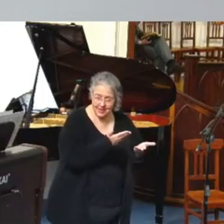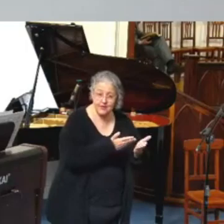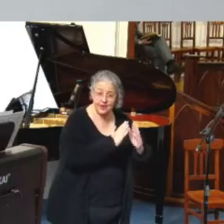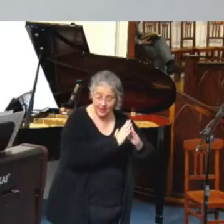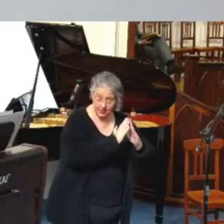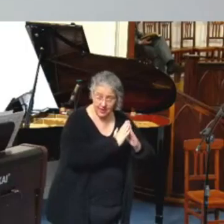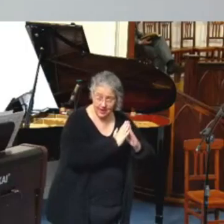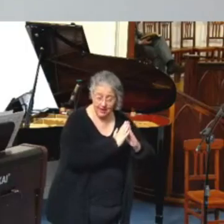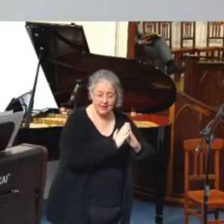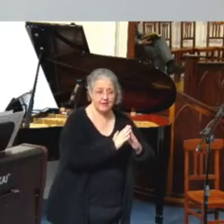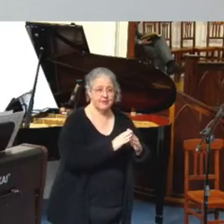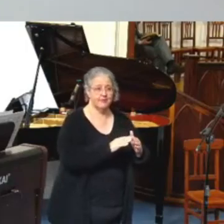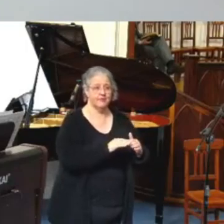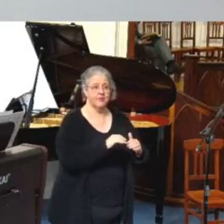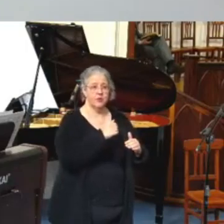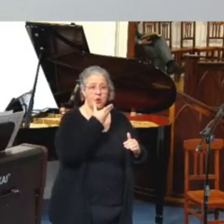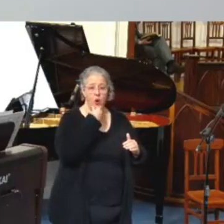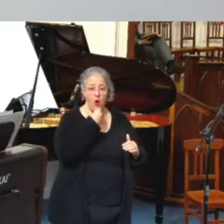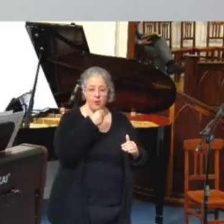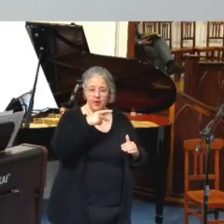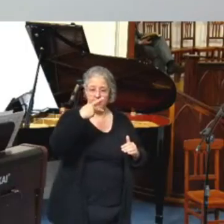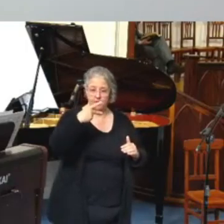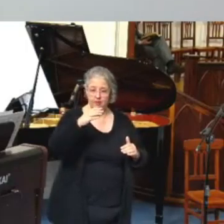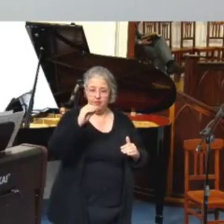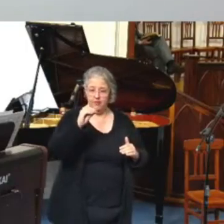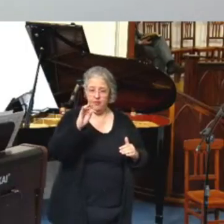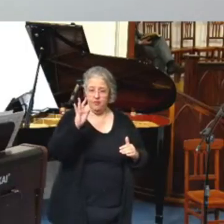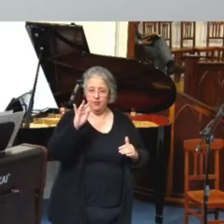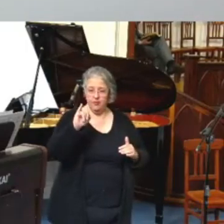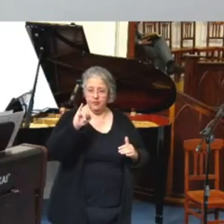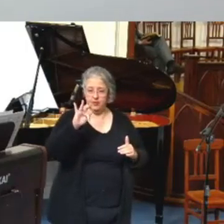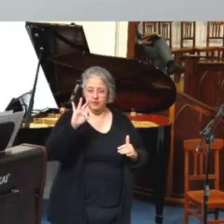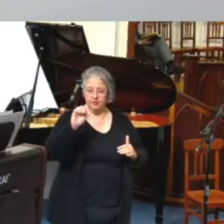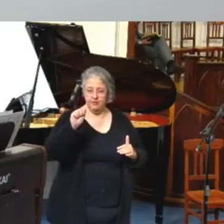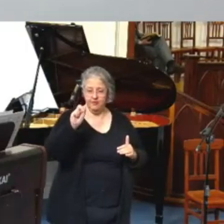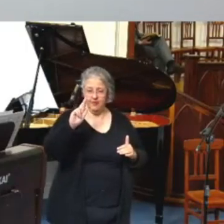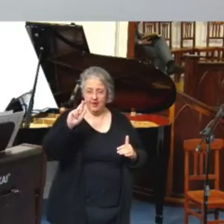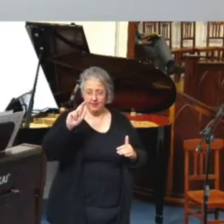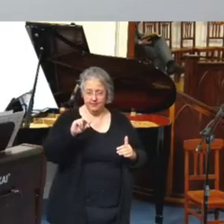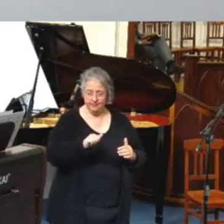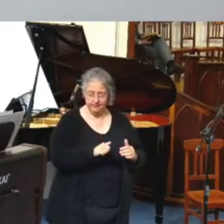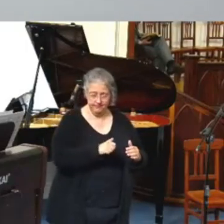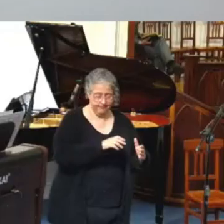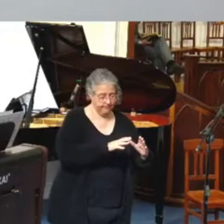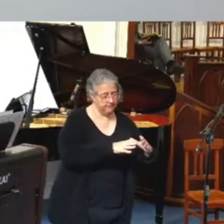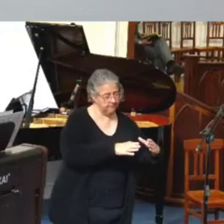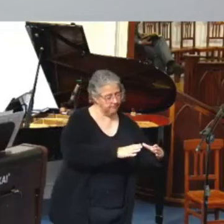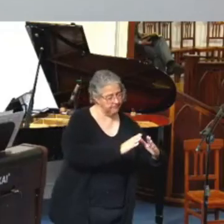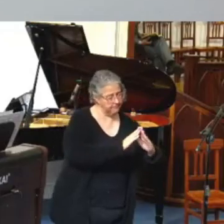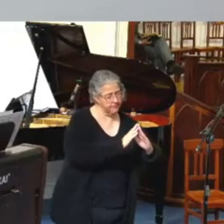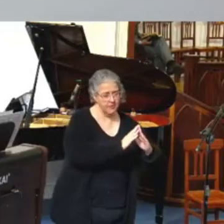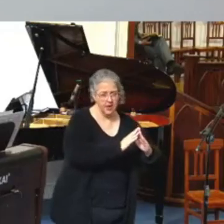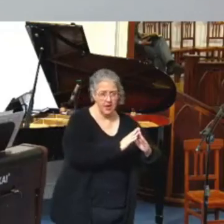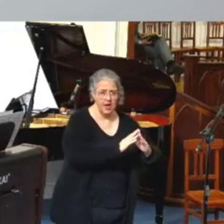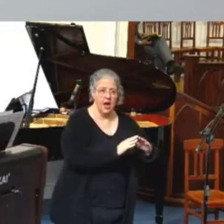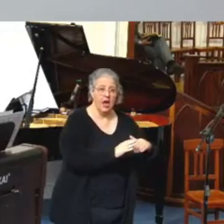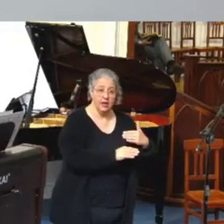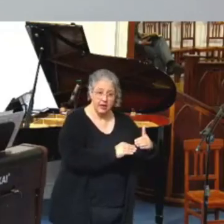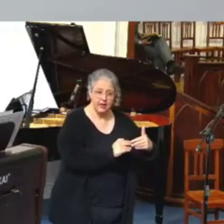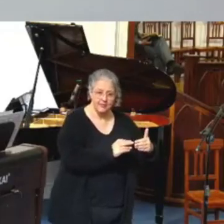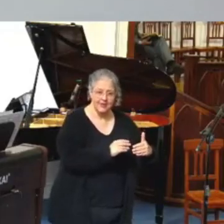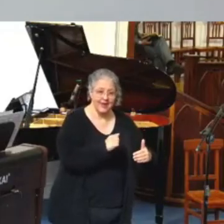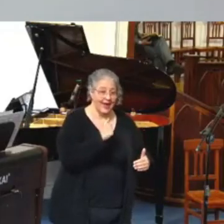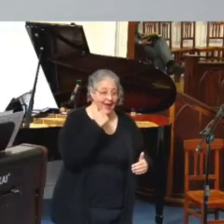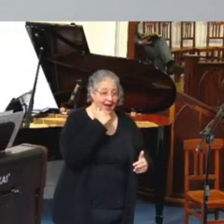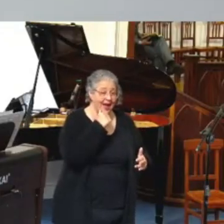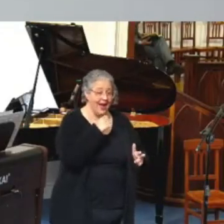aos ensinamentos que ele aprendeu do seu pai. E então ele fugiu de todas as maneiras, até um determinado momento que ele, ao fugir,